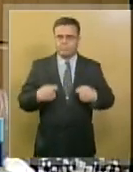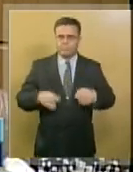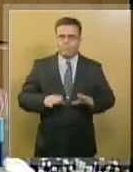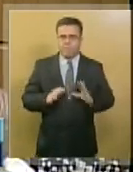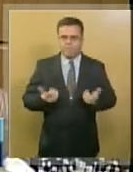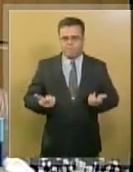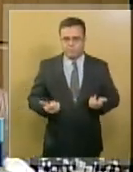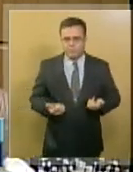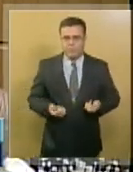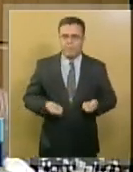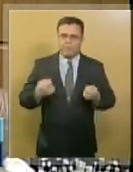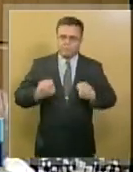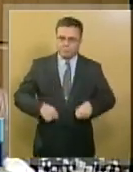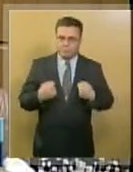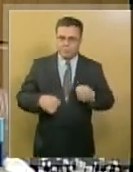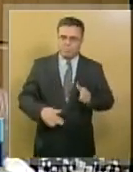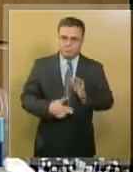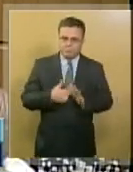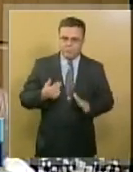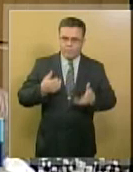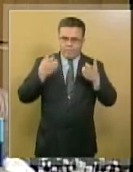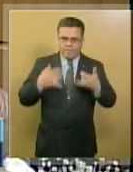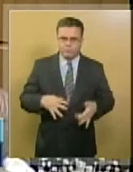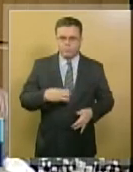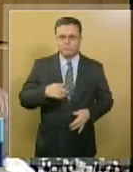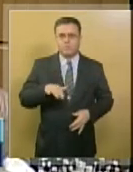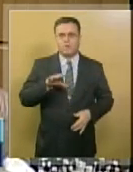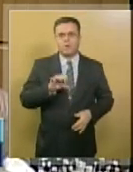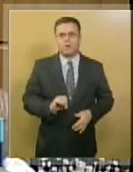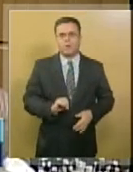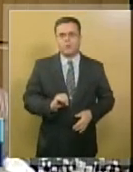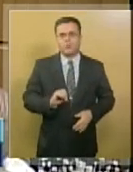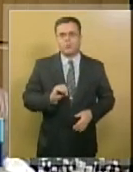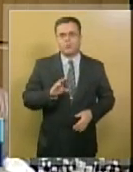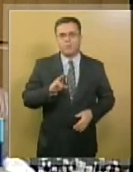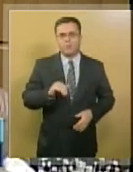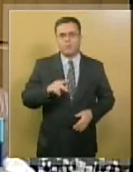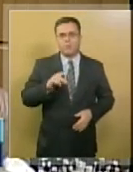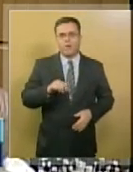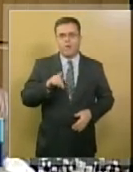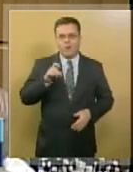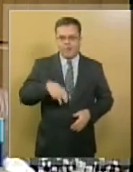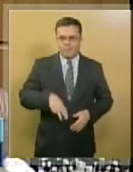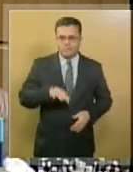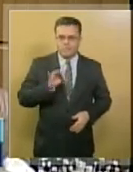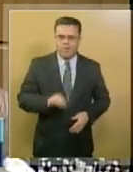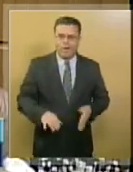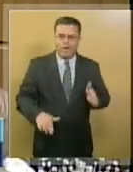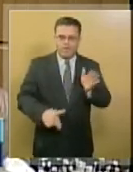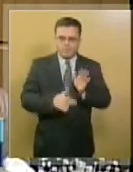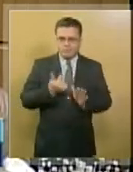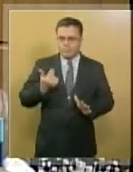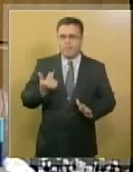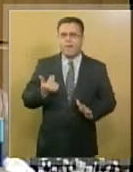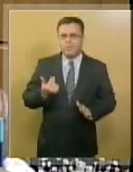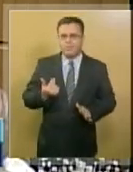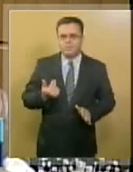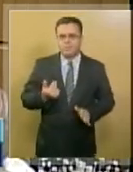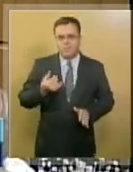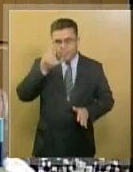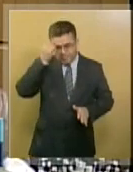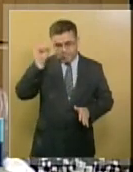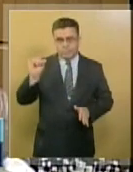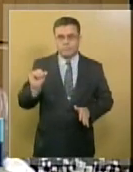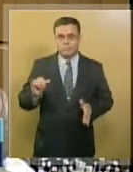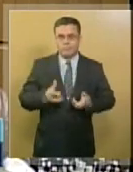que ter a microchipagem, senhores, e eu vou falar disso aqui também. Mas a esterilização cirúrgica como forma de controle